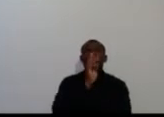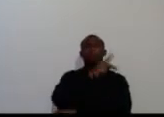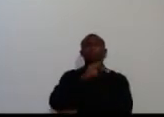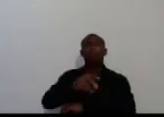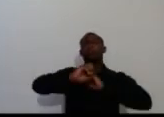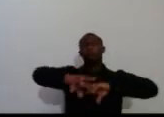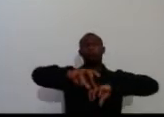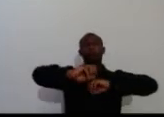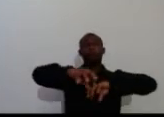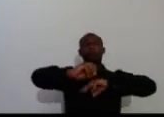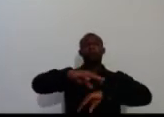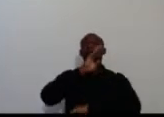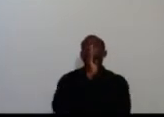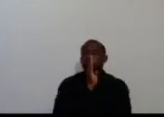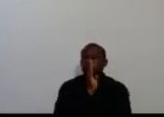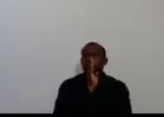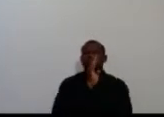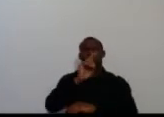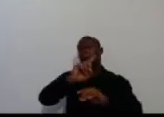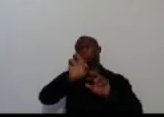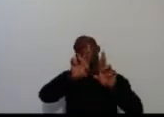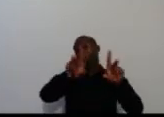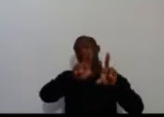troca. Pode passar, por favor.